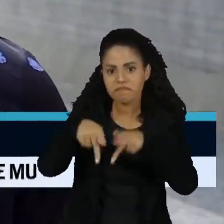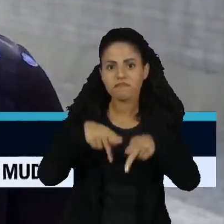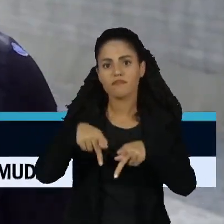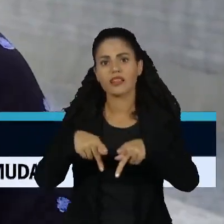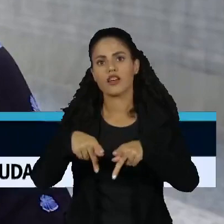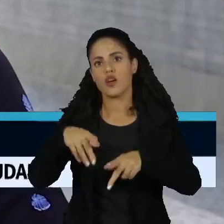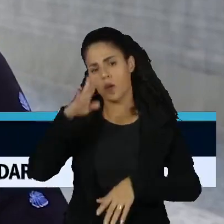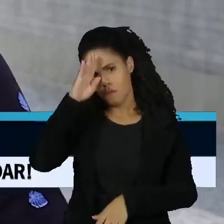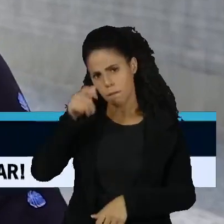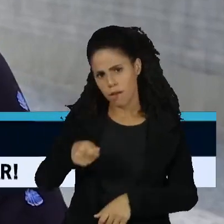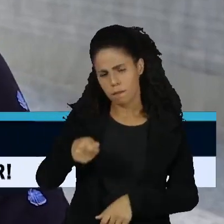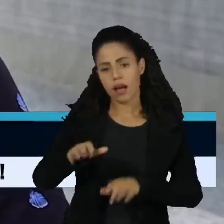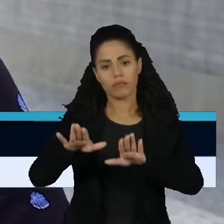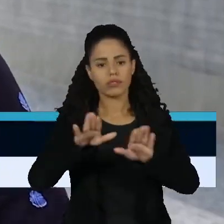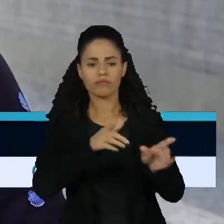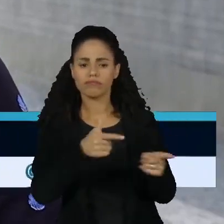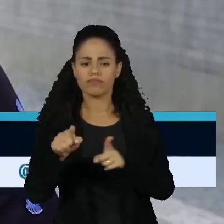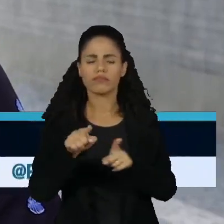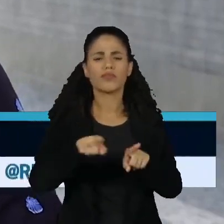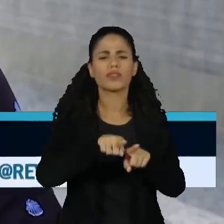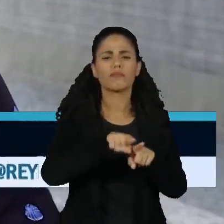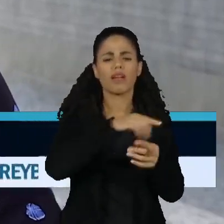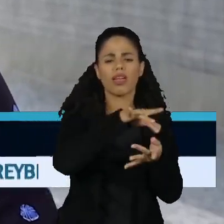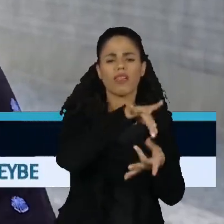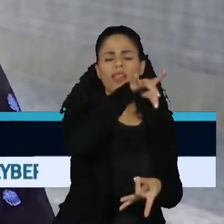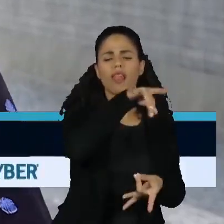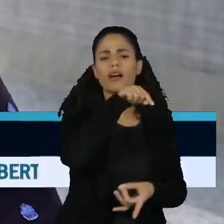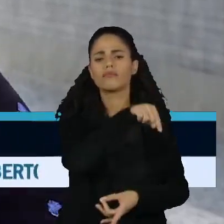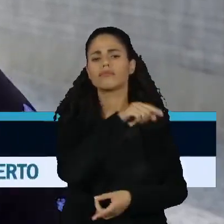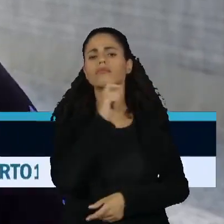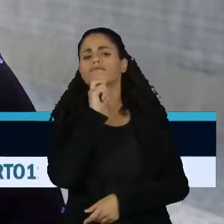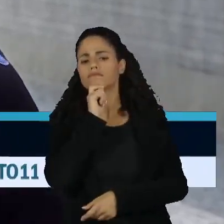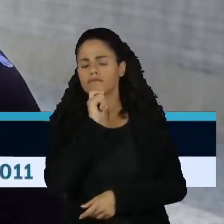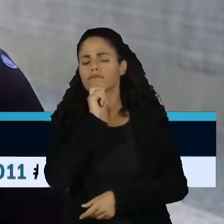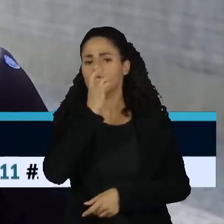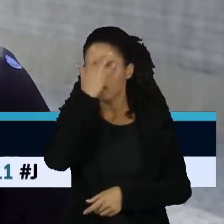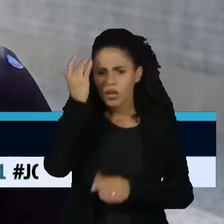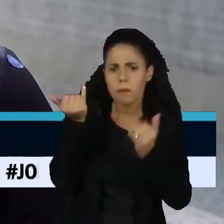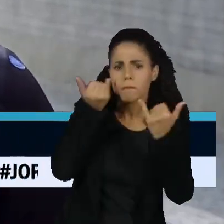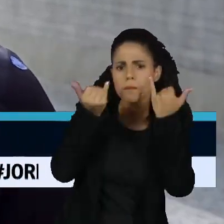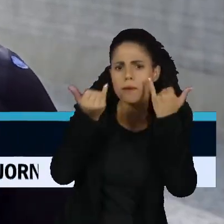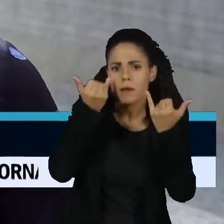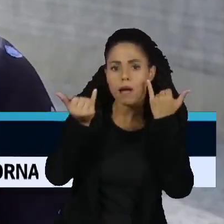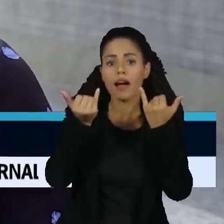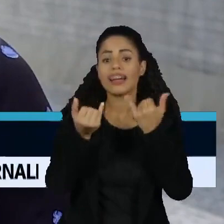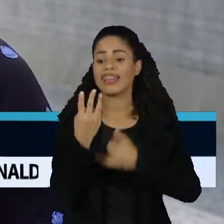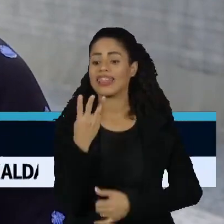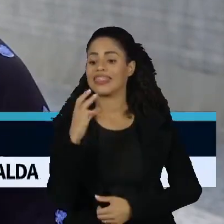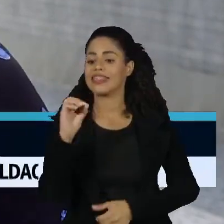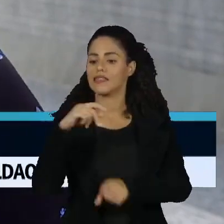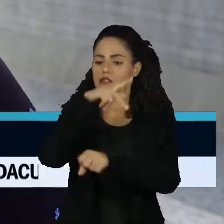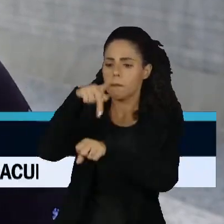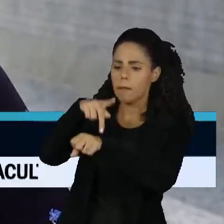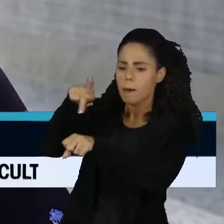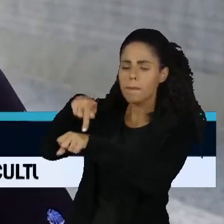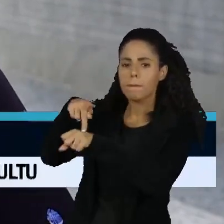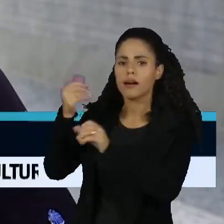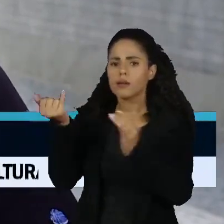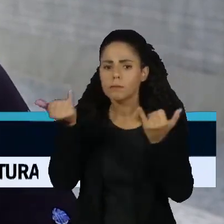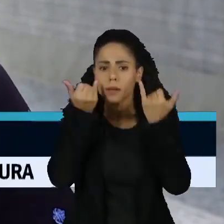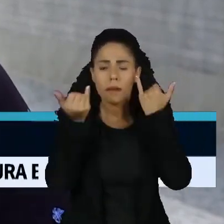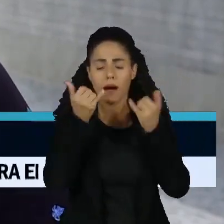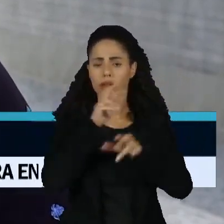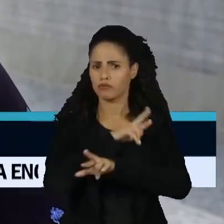democrático mas o relatório Open society que de 30 países mostra uma realidade